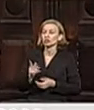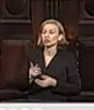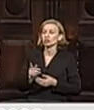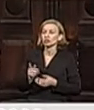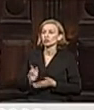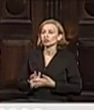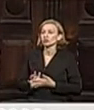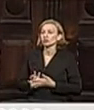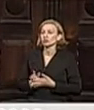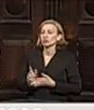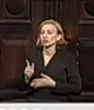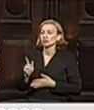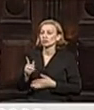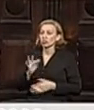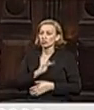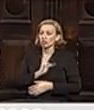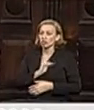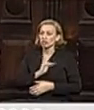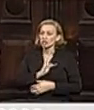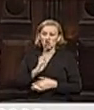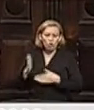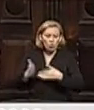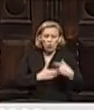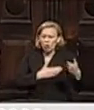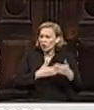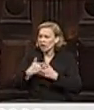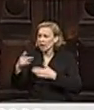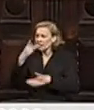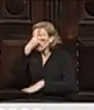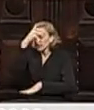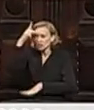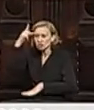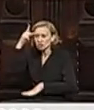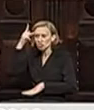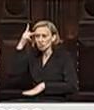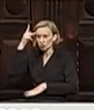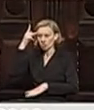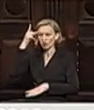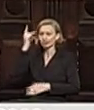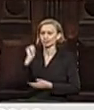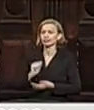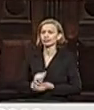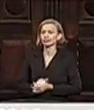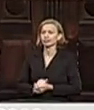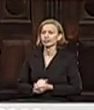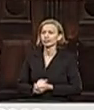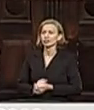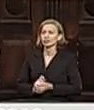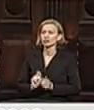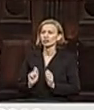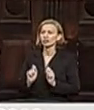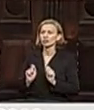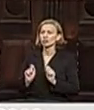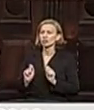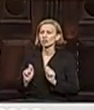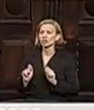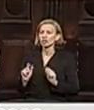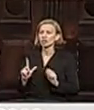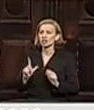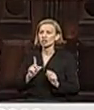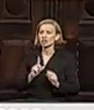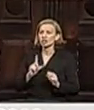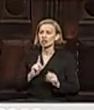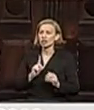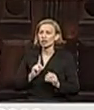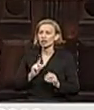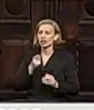cidadão investido da responsabilidade de ministro de Estado da Justiça, de posse dessas